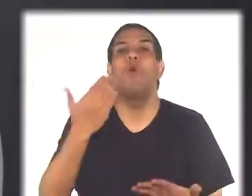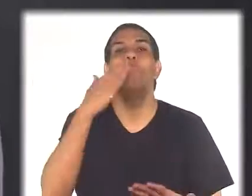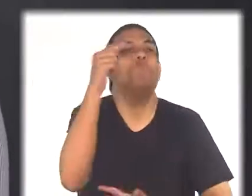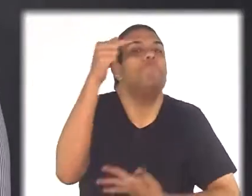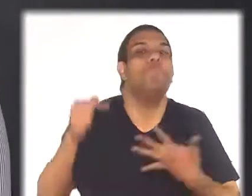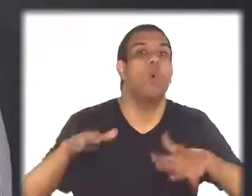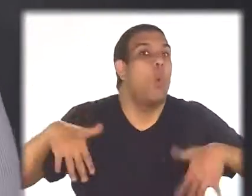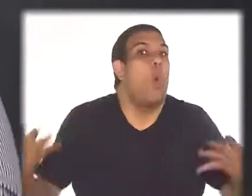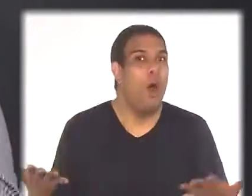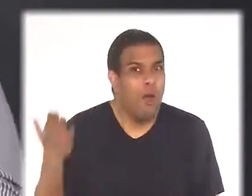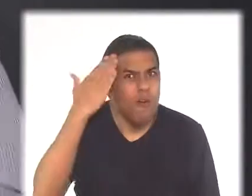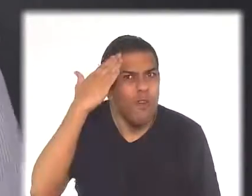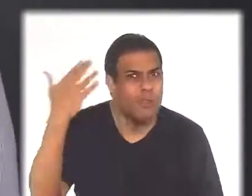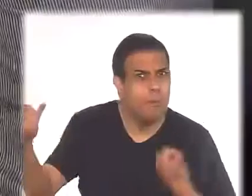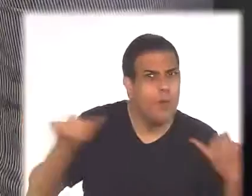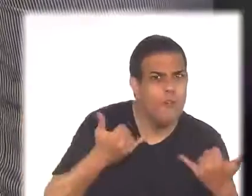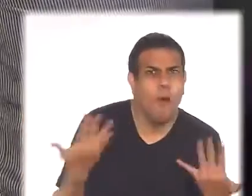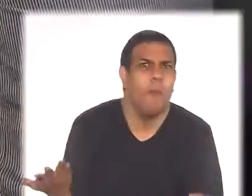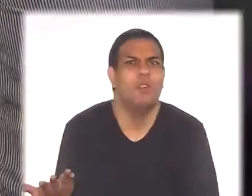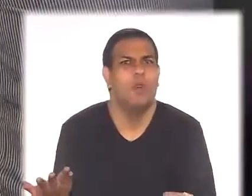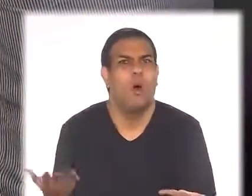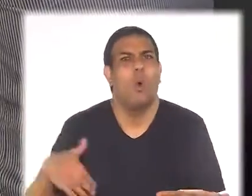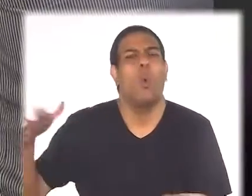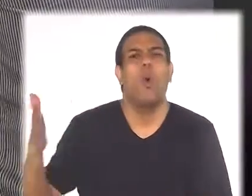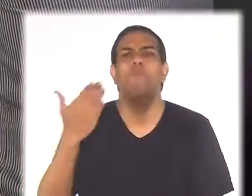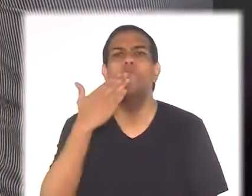tomando a Sputnik, a da Pfizer, enfim.